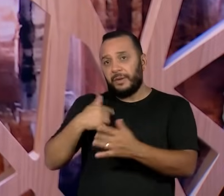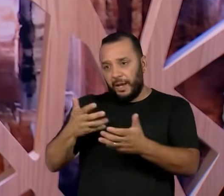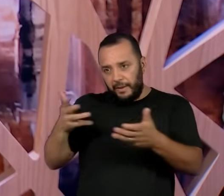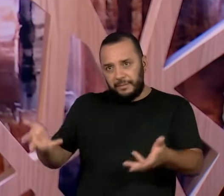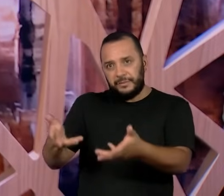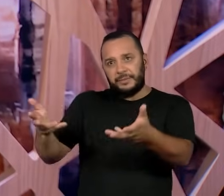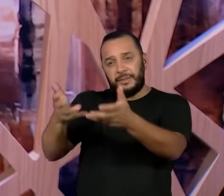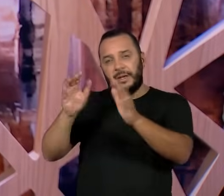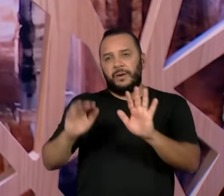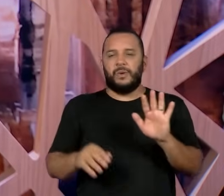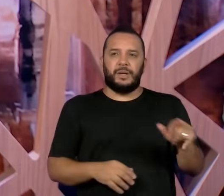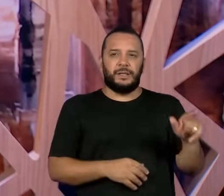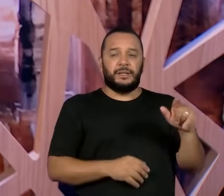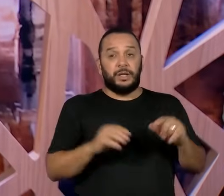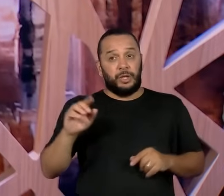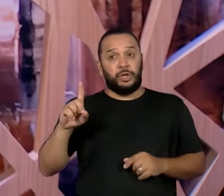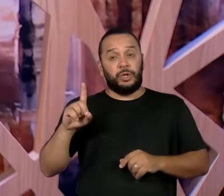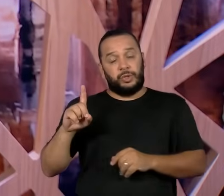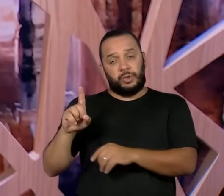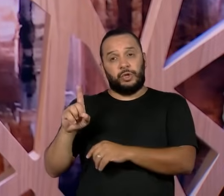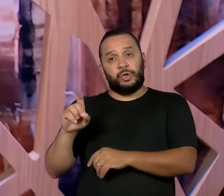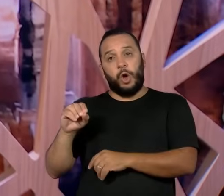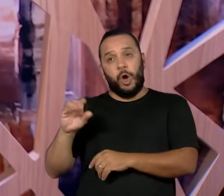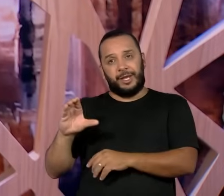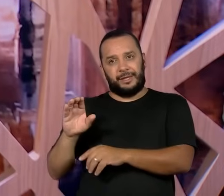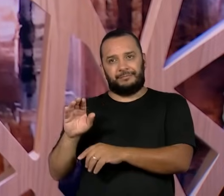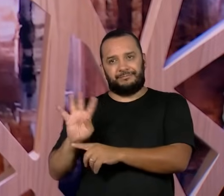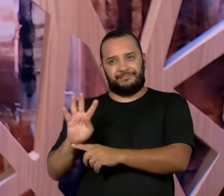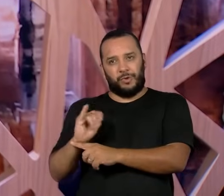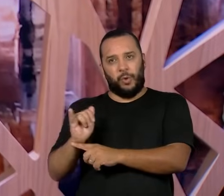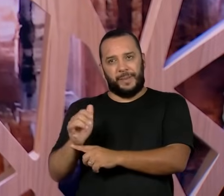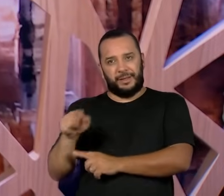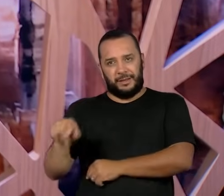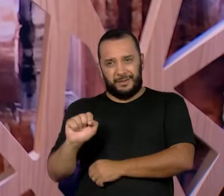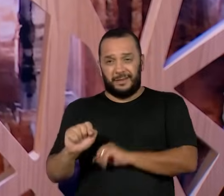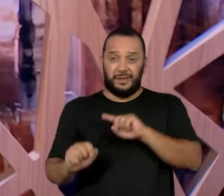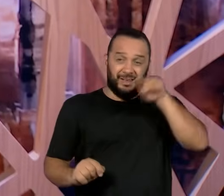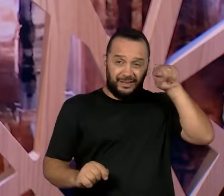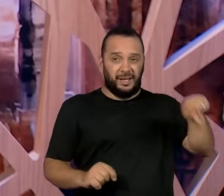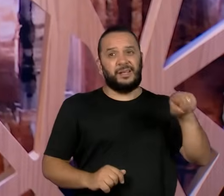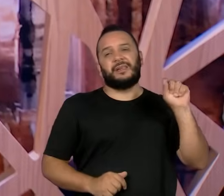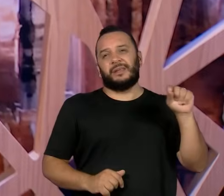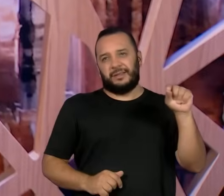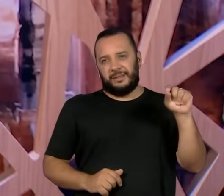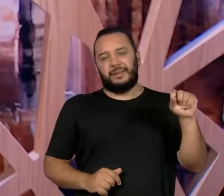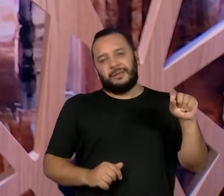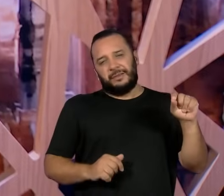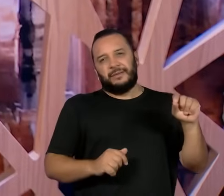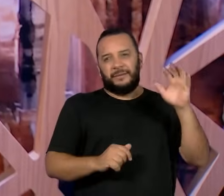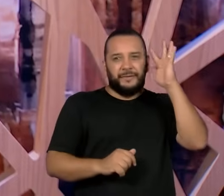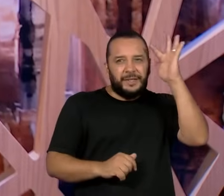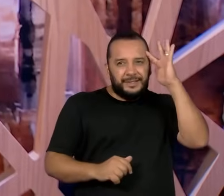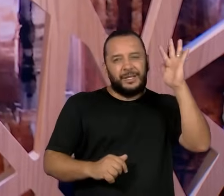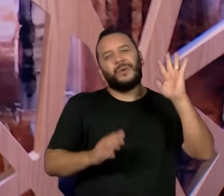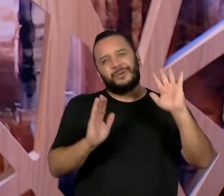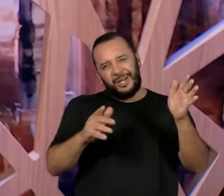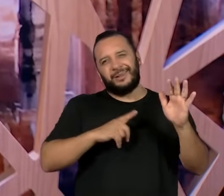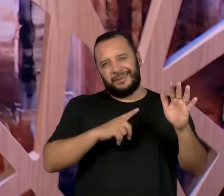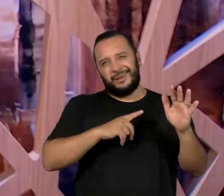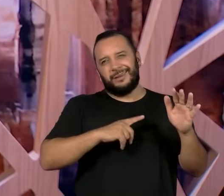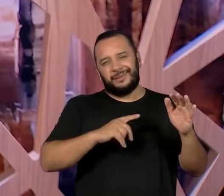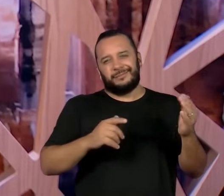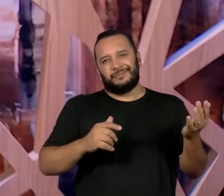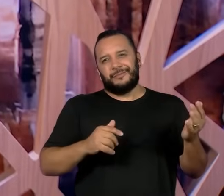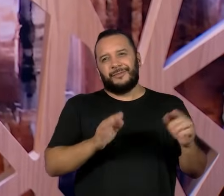ficção já é um outro cenário. Ficção, sem dúvida alguma, os mercados internacionais já recebem nossas produções em larga escala, tanto em festival quanto em